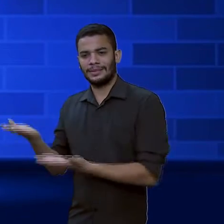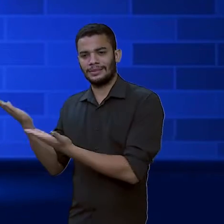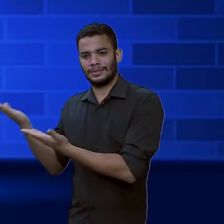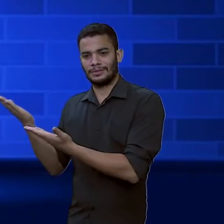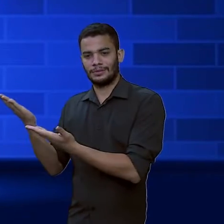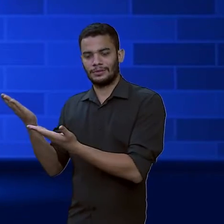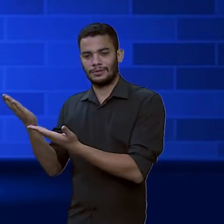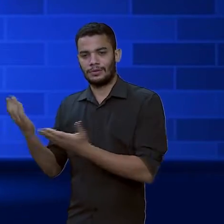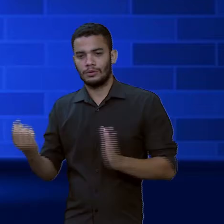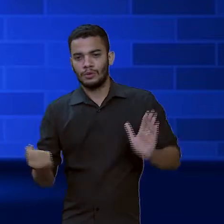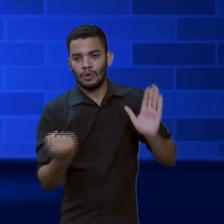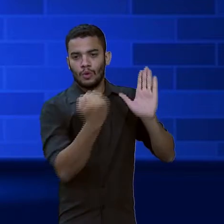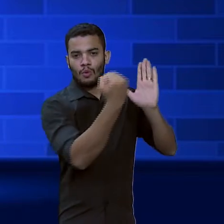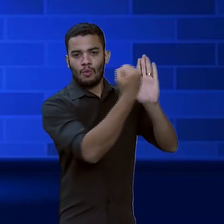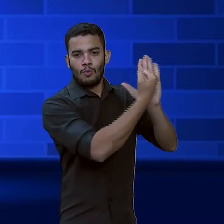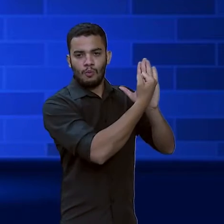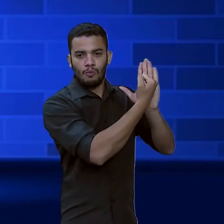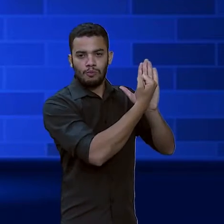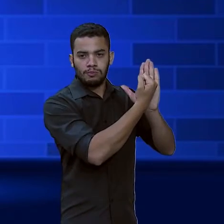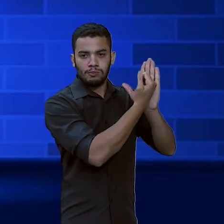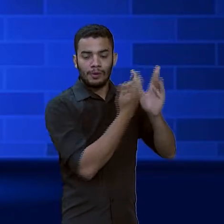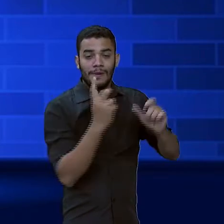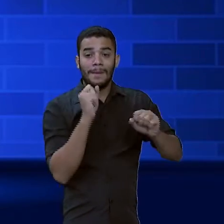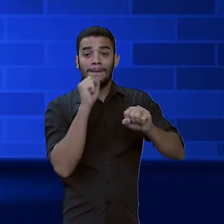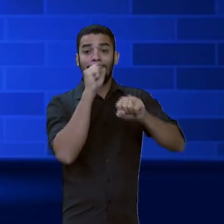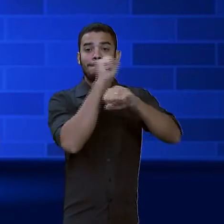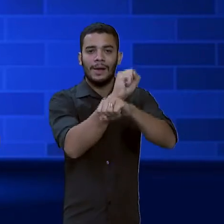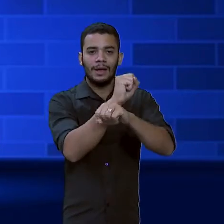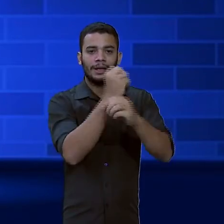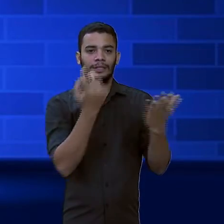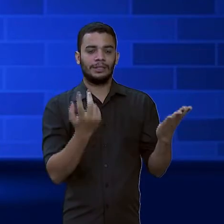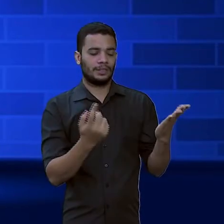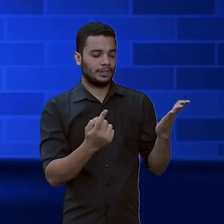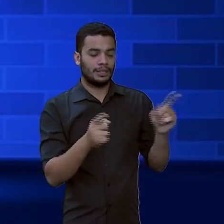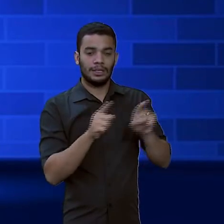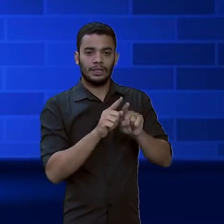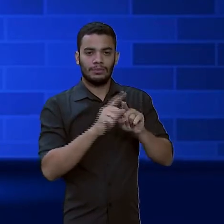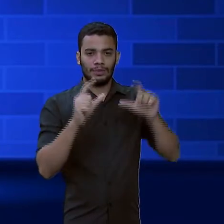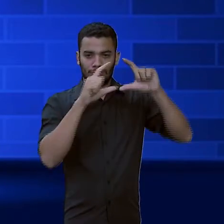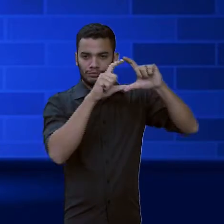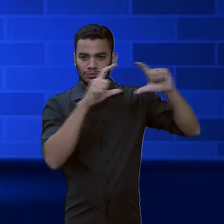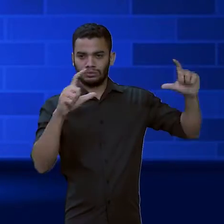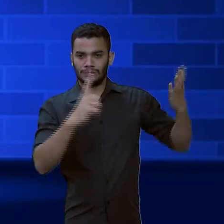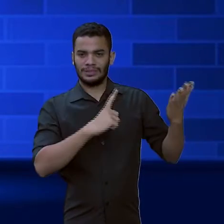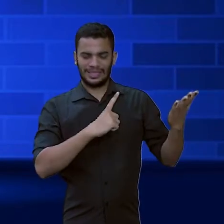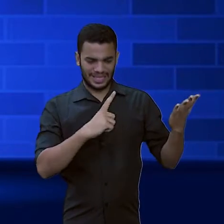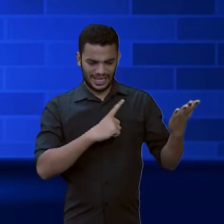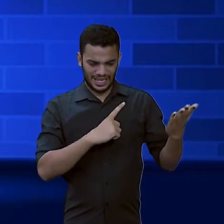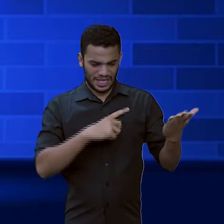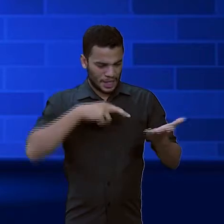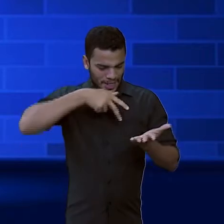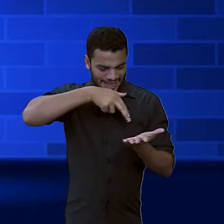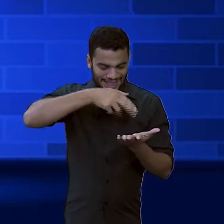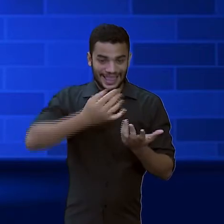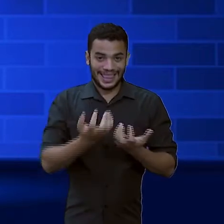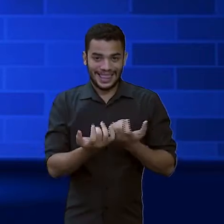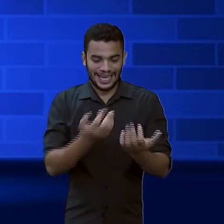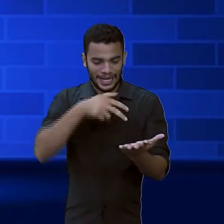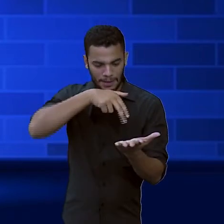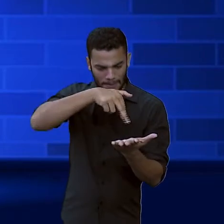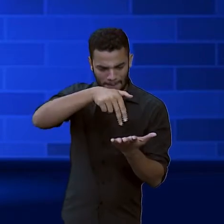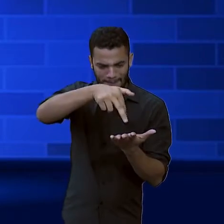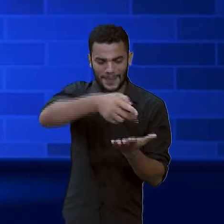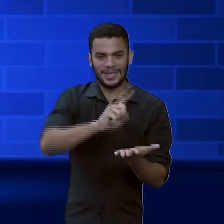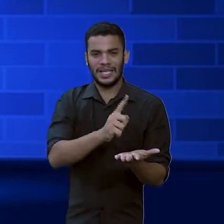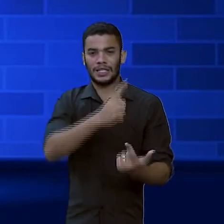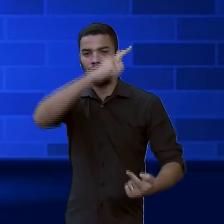também temos palavras na placa não pise na grama. E na linguagem não verbal? Bem, na linguagem não